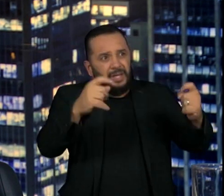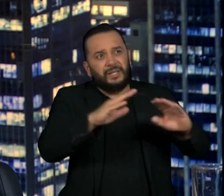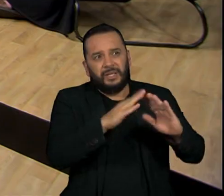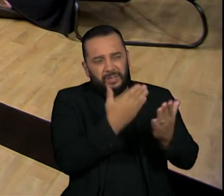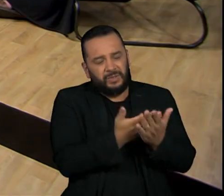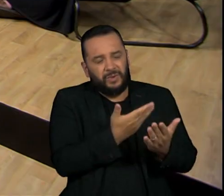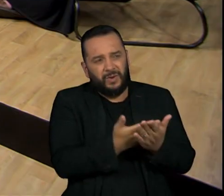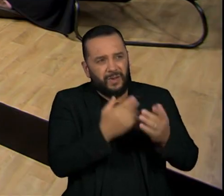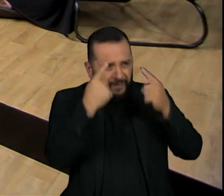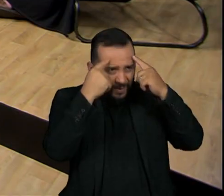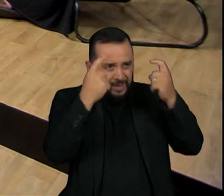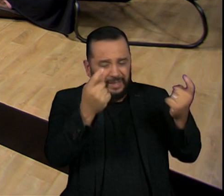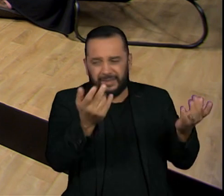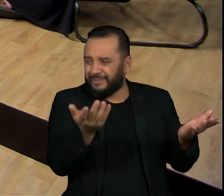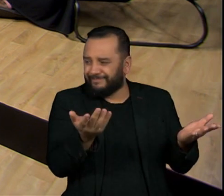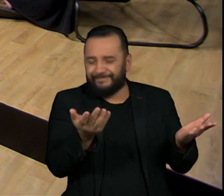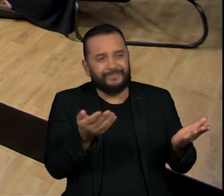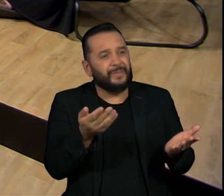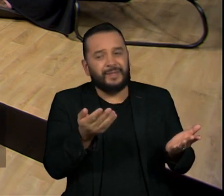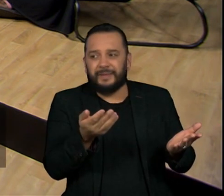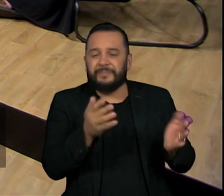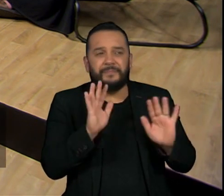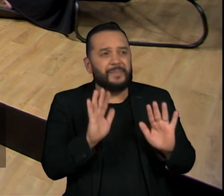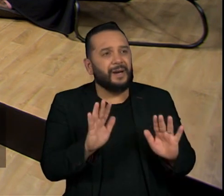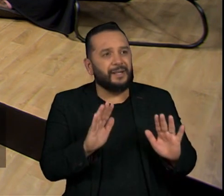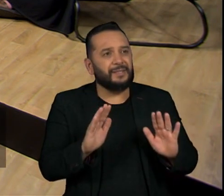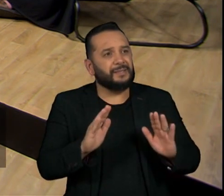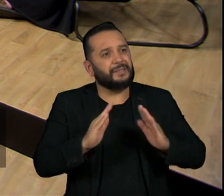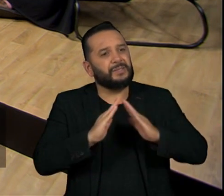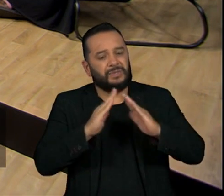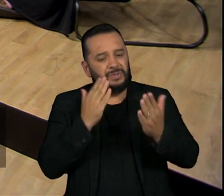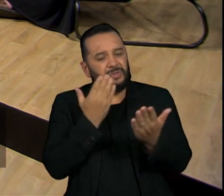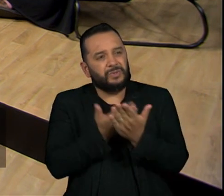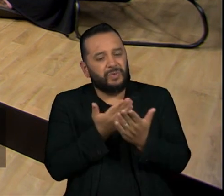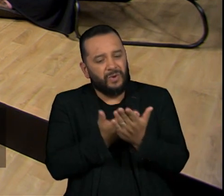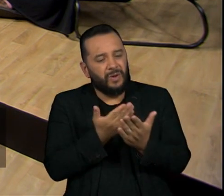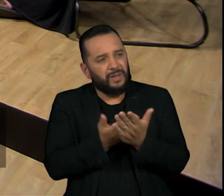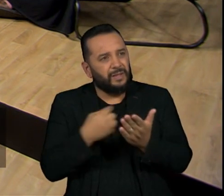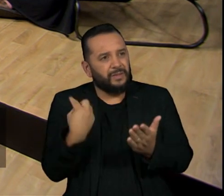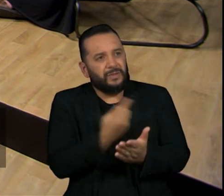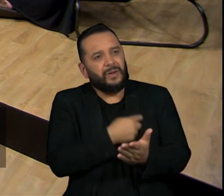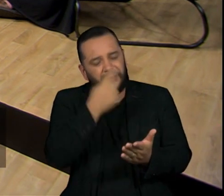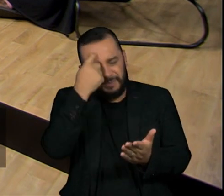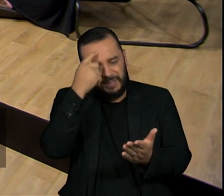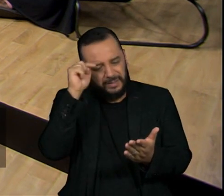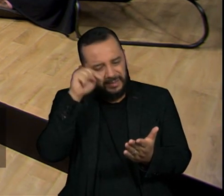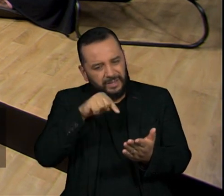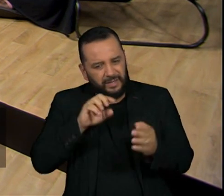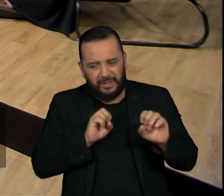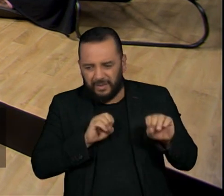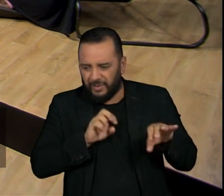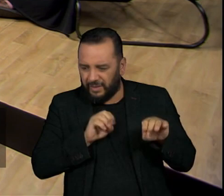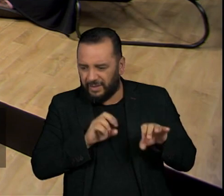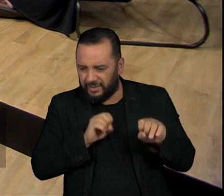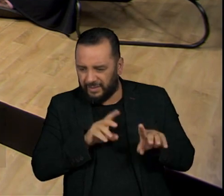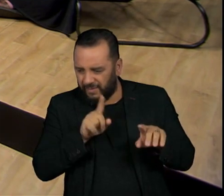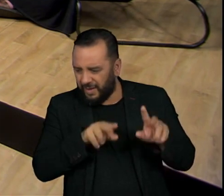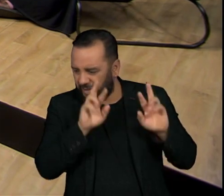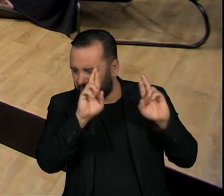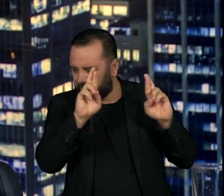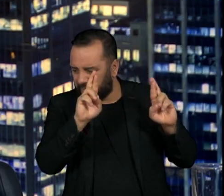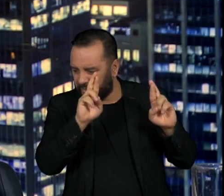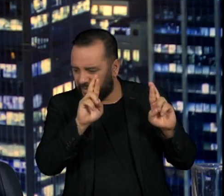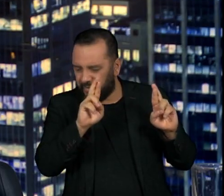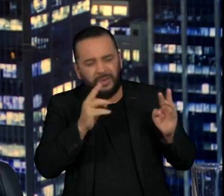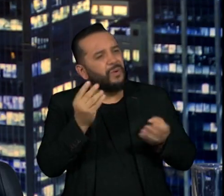escola, que é o lugar onde a gente pensa como a educação como esperança, não é? Como retomar, então, esse pertencimento e